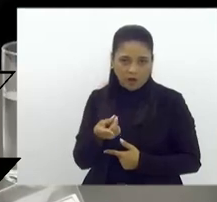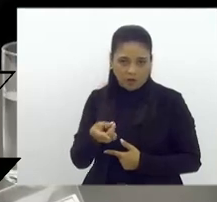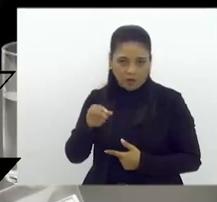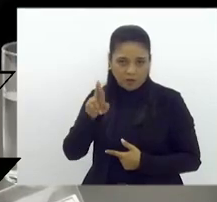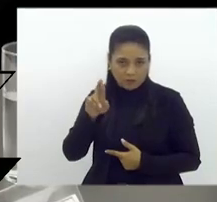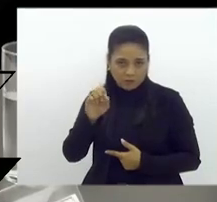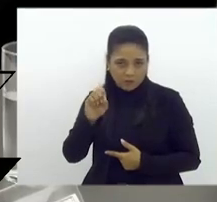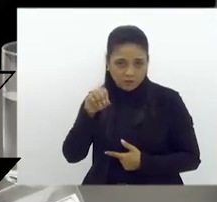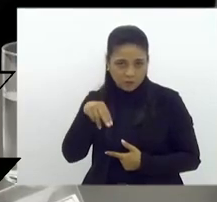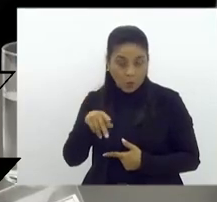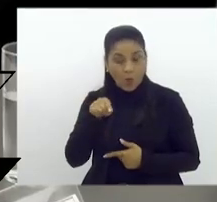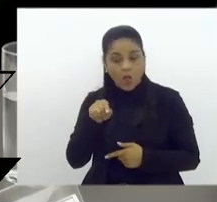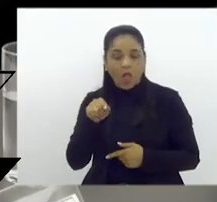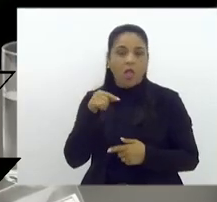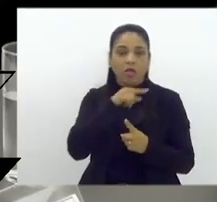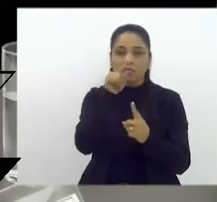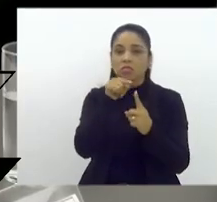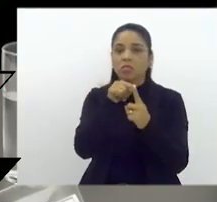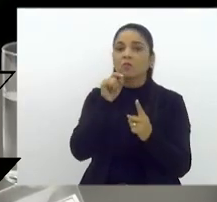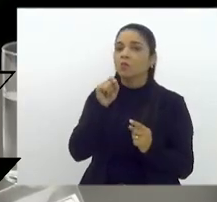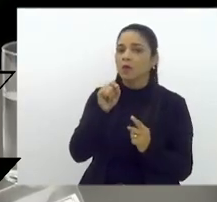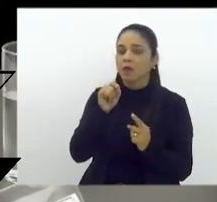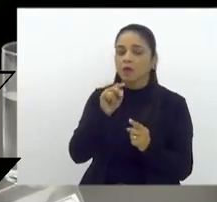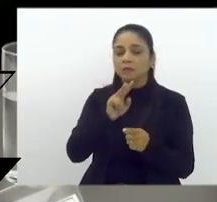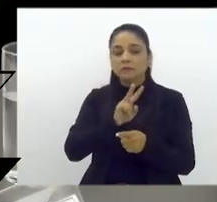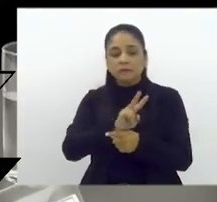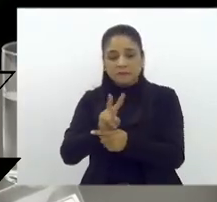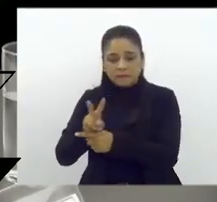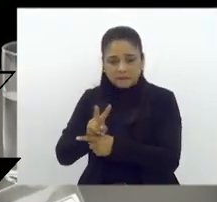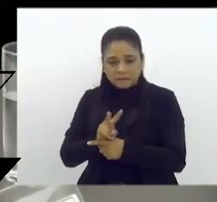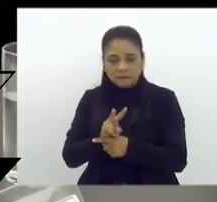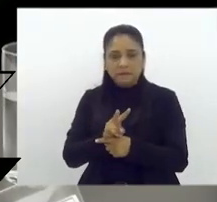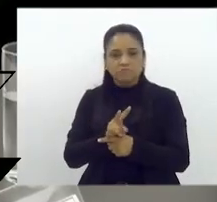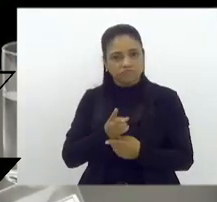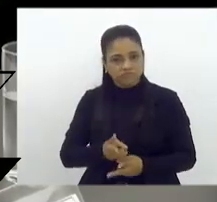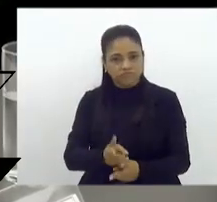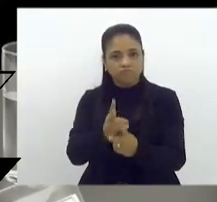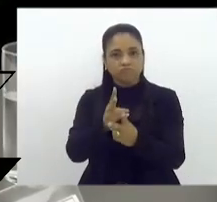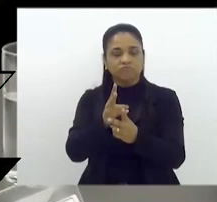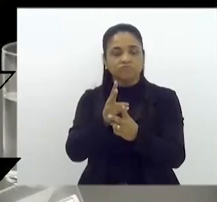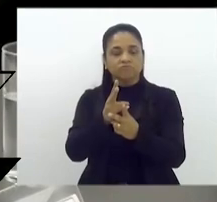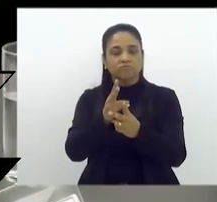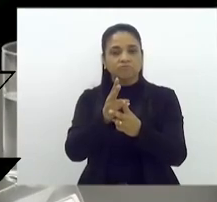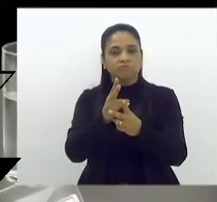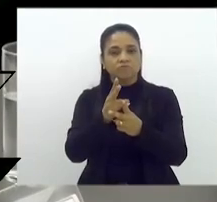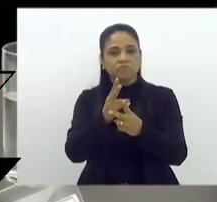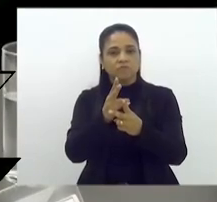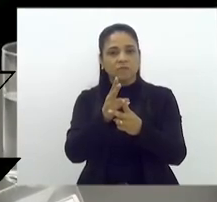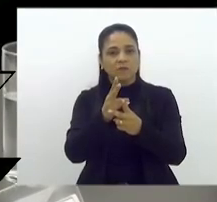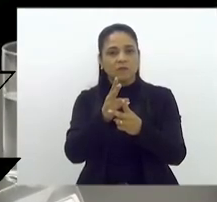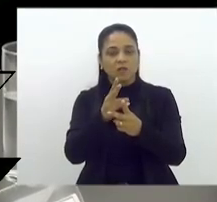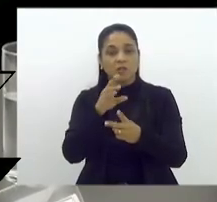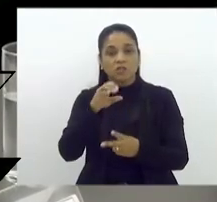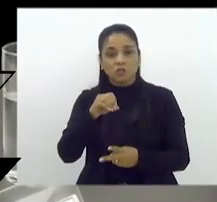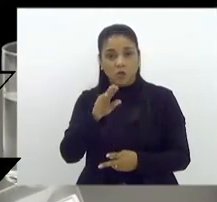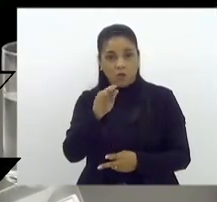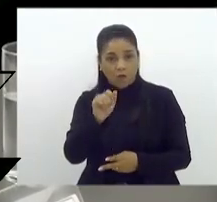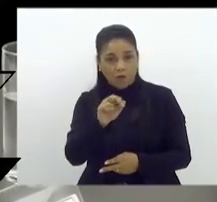intuito dele é preservar as obras que estão ali no...